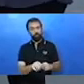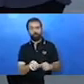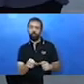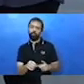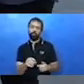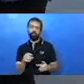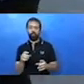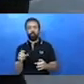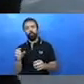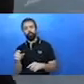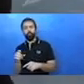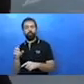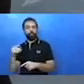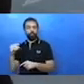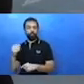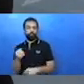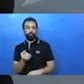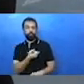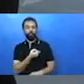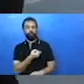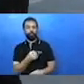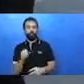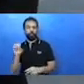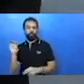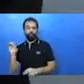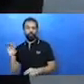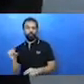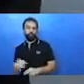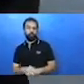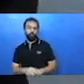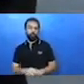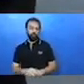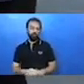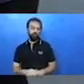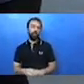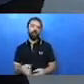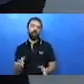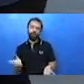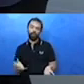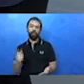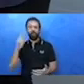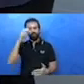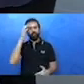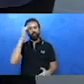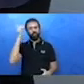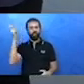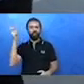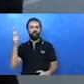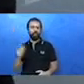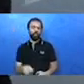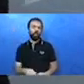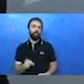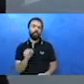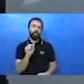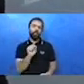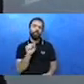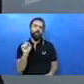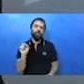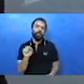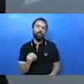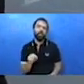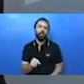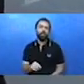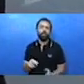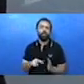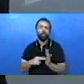nossa bandeira. E em seguida responda. Eu acho que agora ficou fácil, né? O que essas estrelas representam?